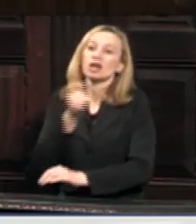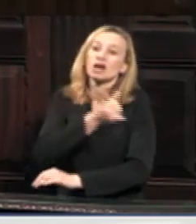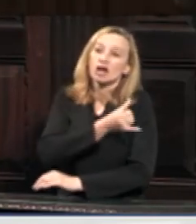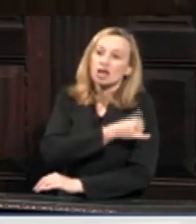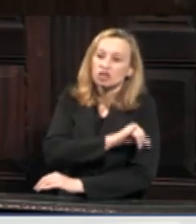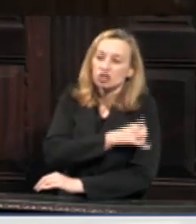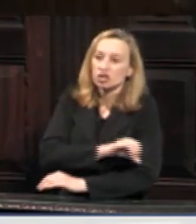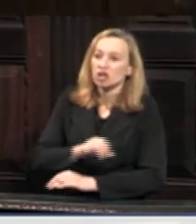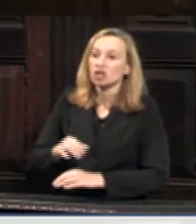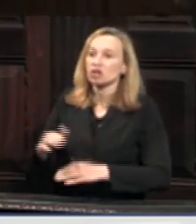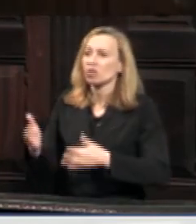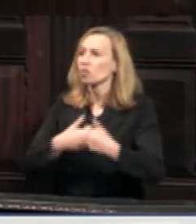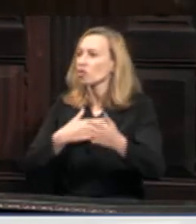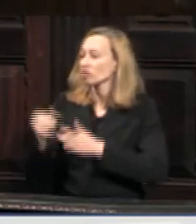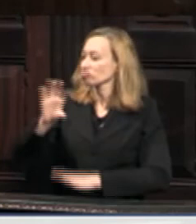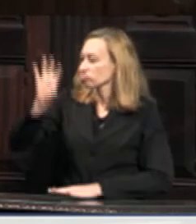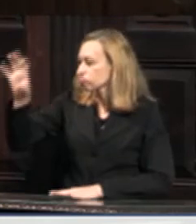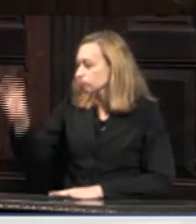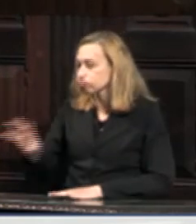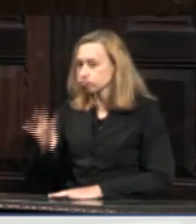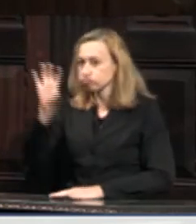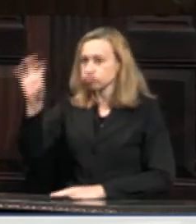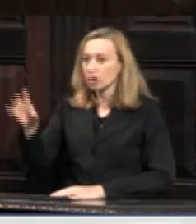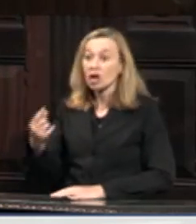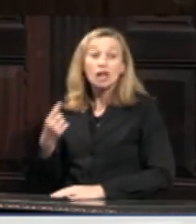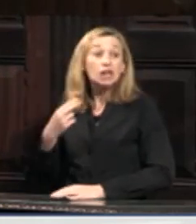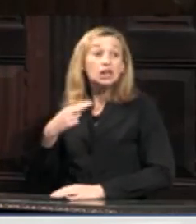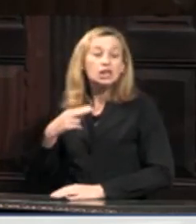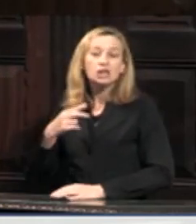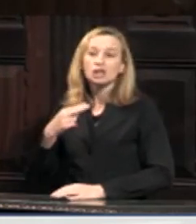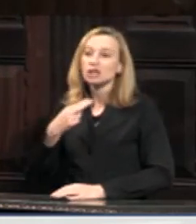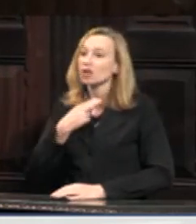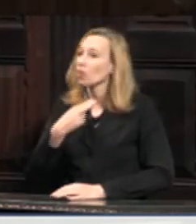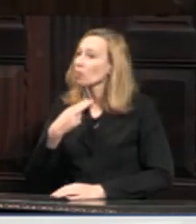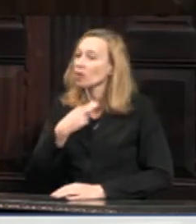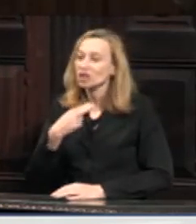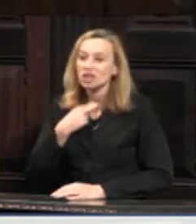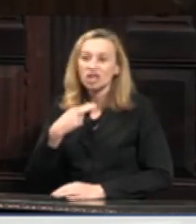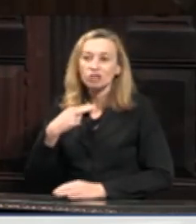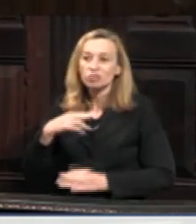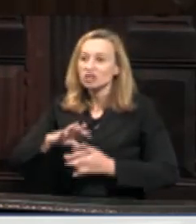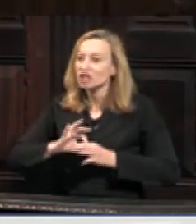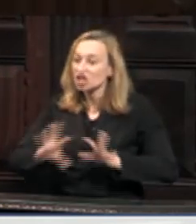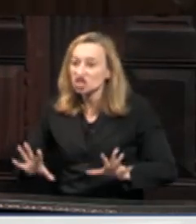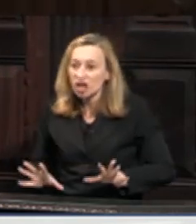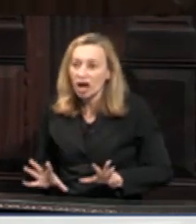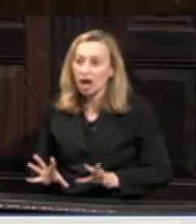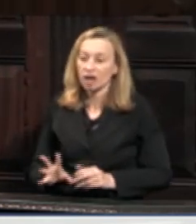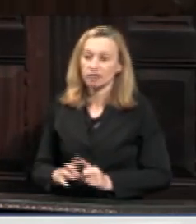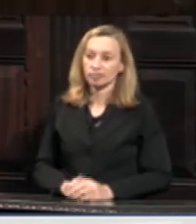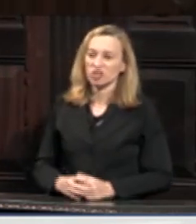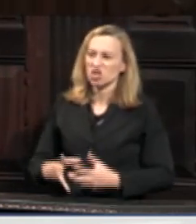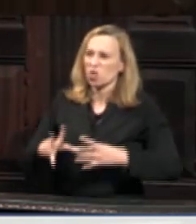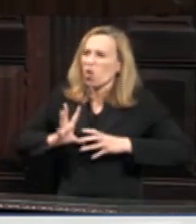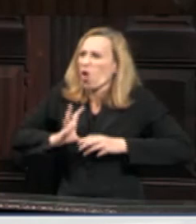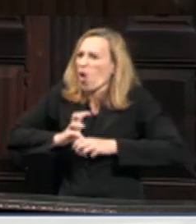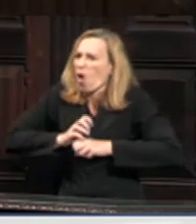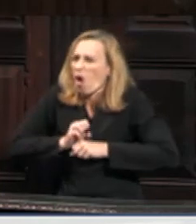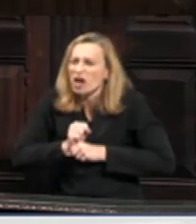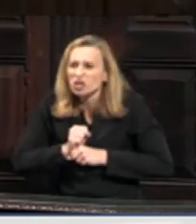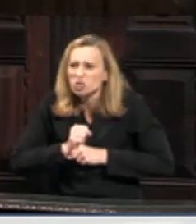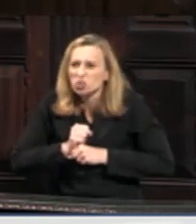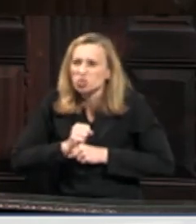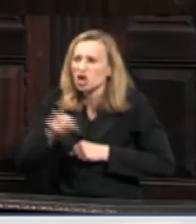acrianos, gaúchos. E nós não vamos permitir que, em nome da intolerância, em nome do ódio, em